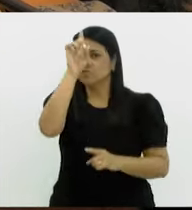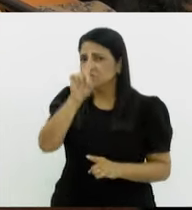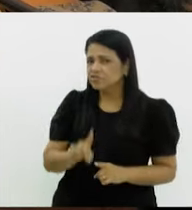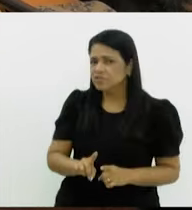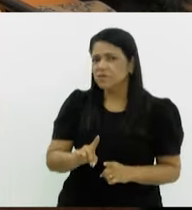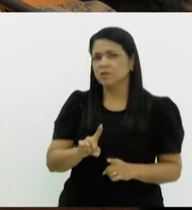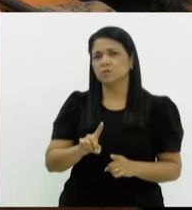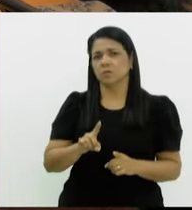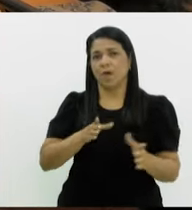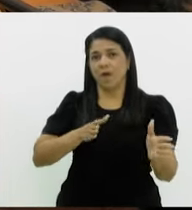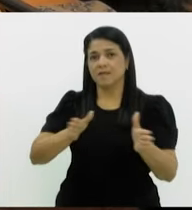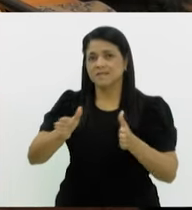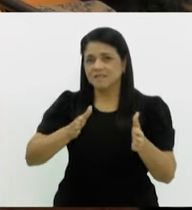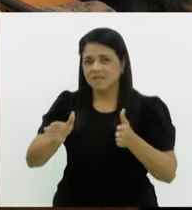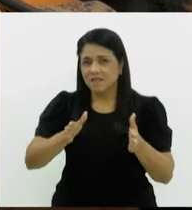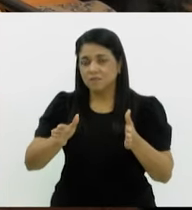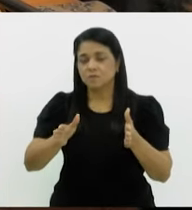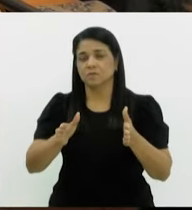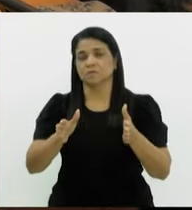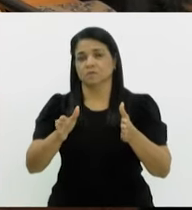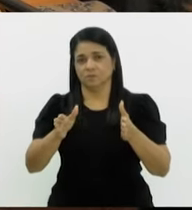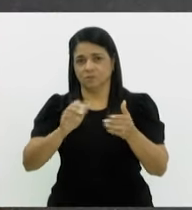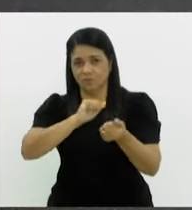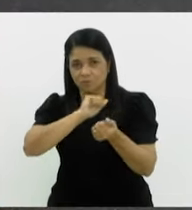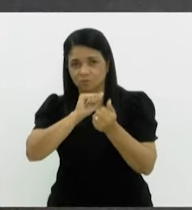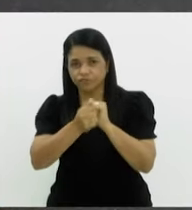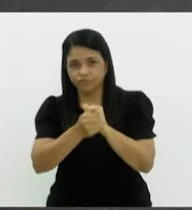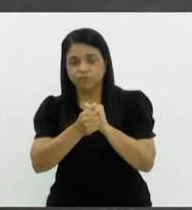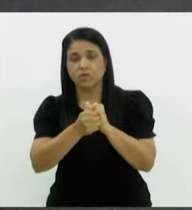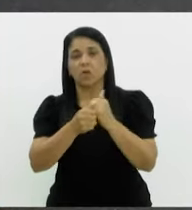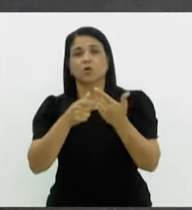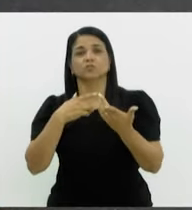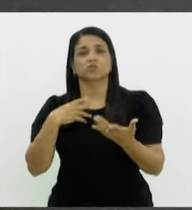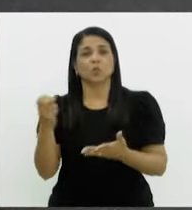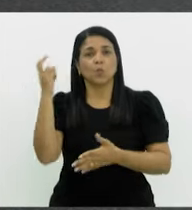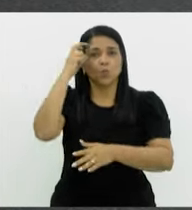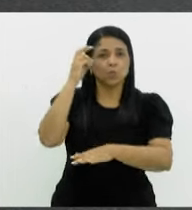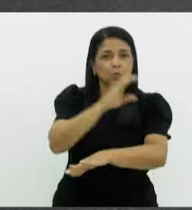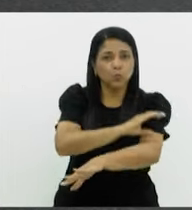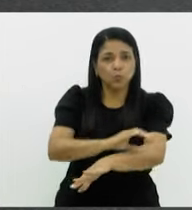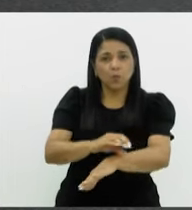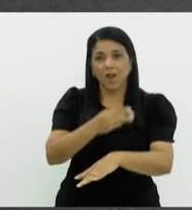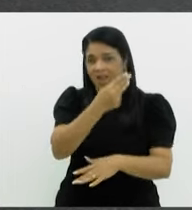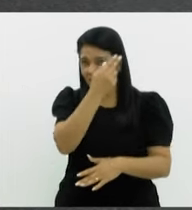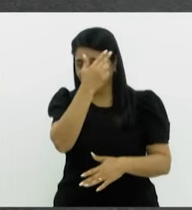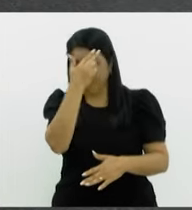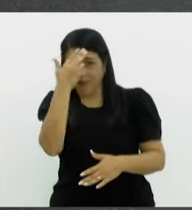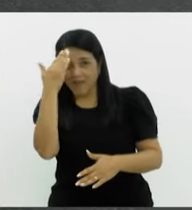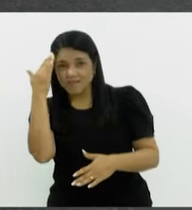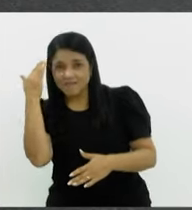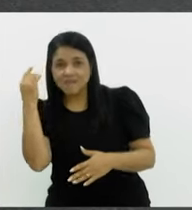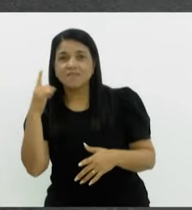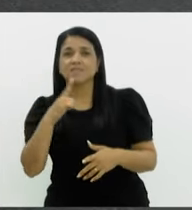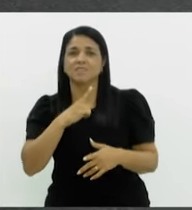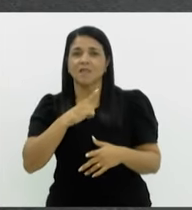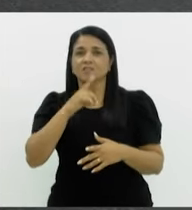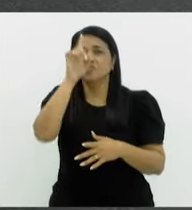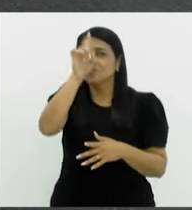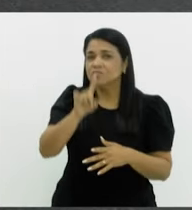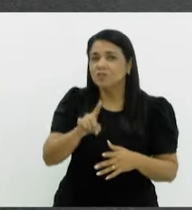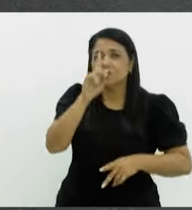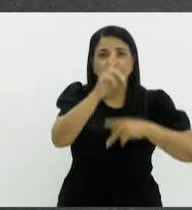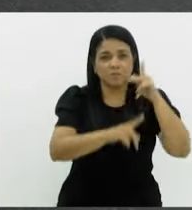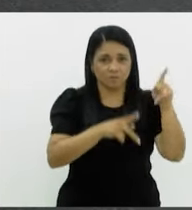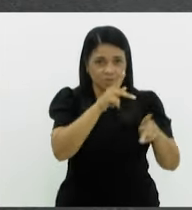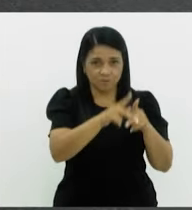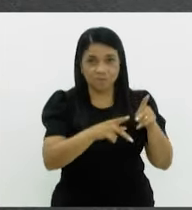né, de acessar a cultura, o esporte e o lazer. Então, esse é um direito do povo e